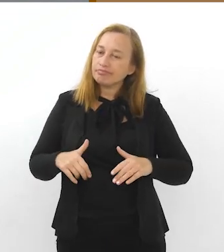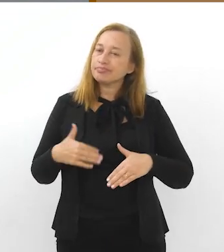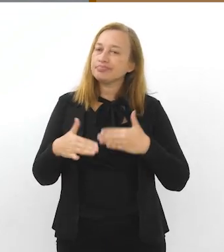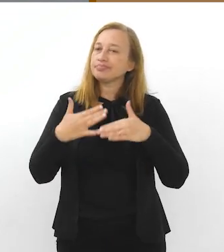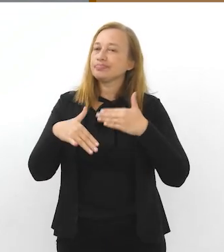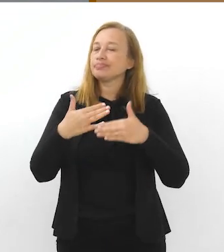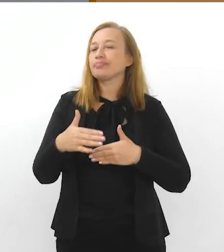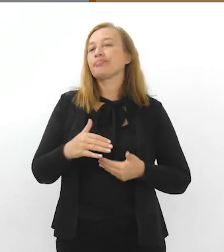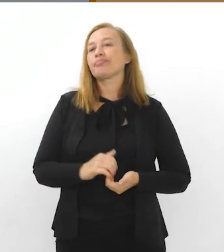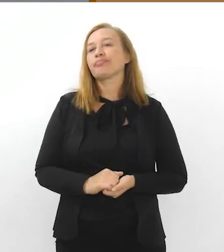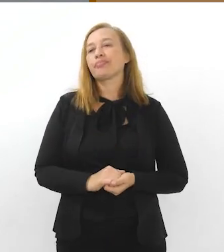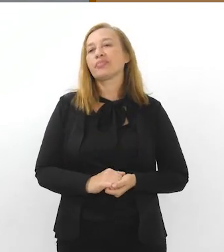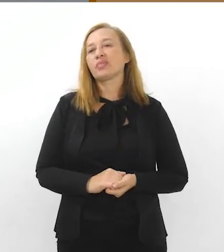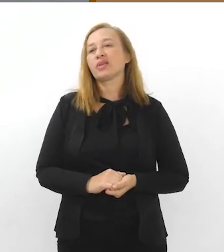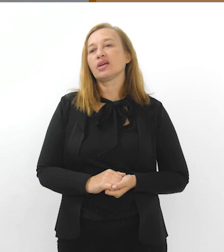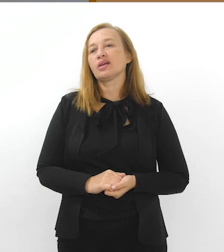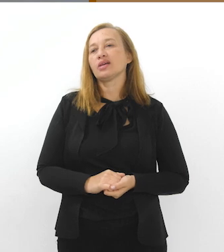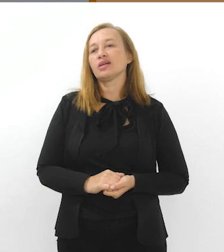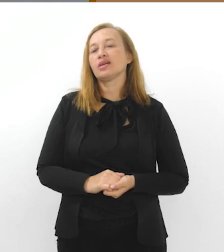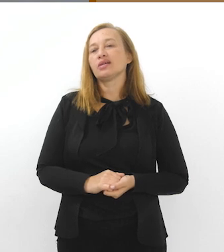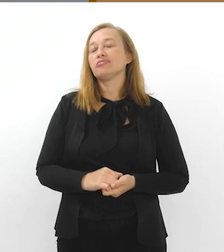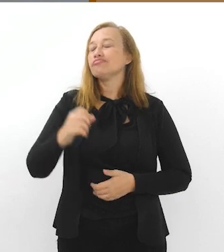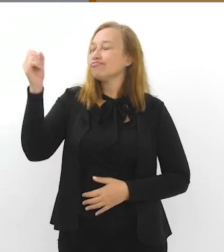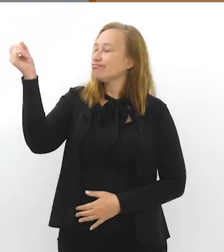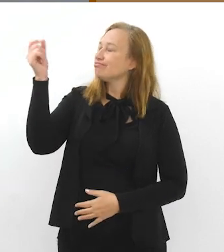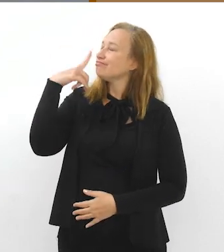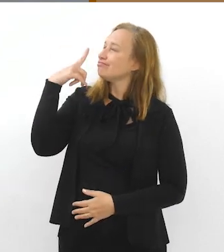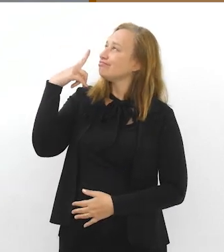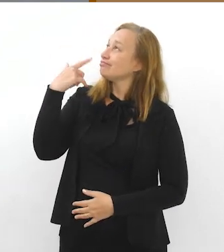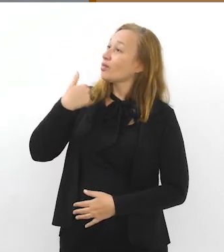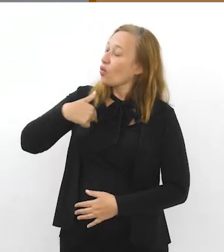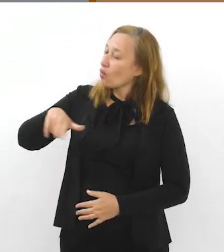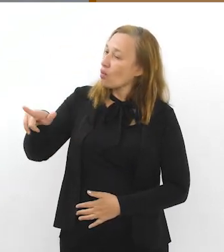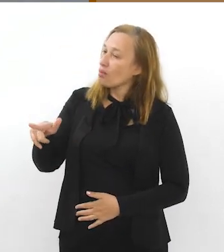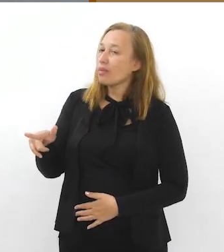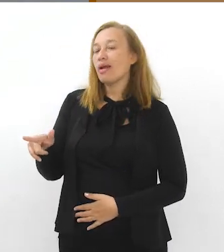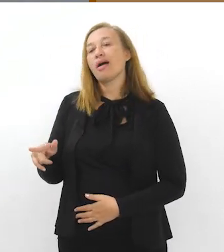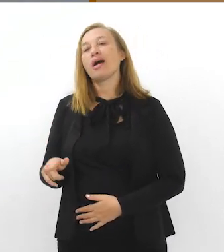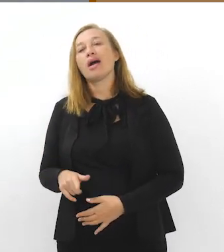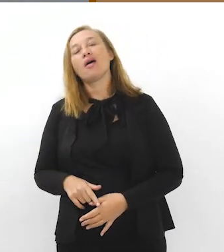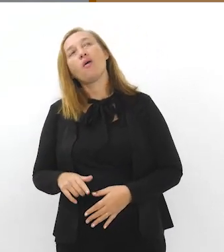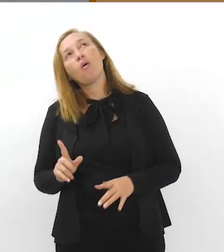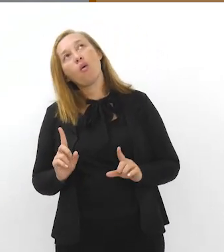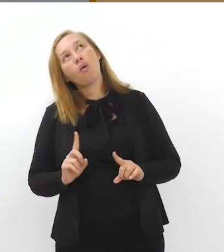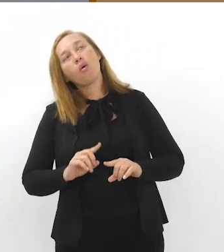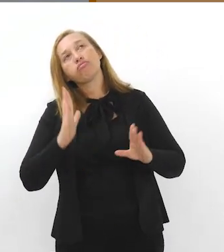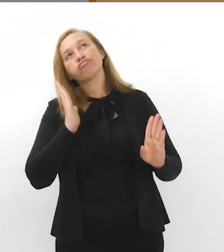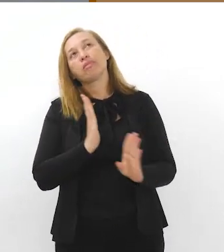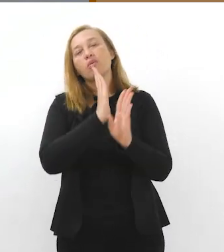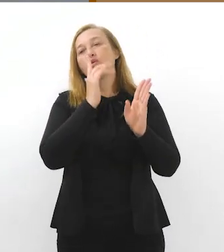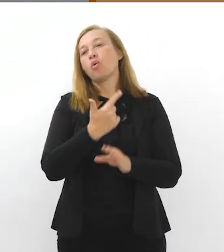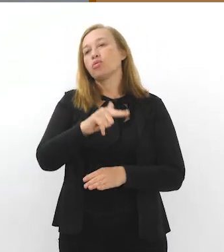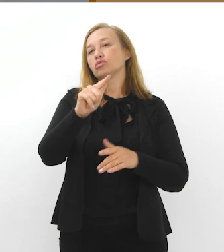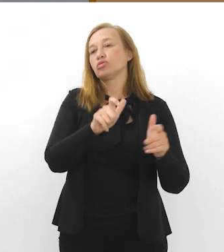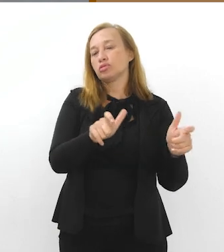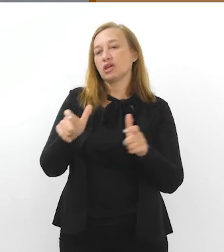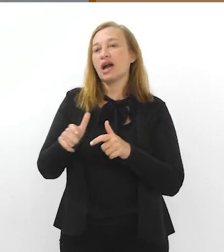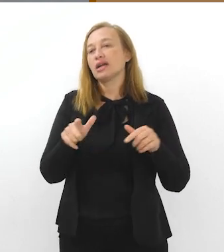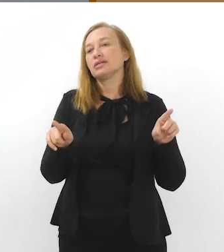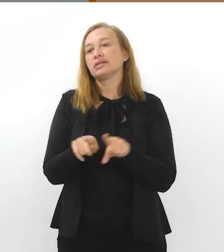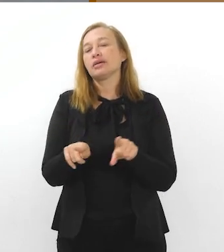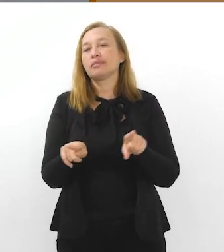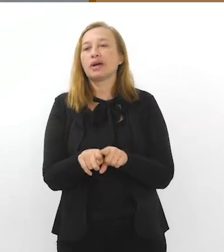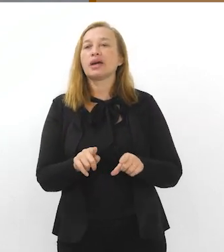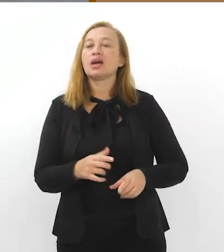vou desenvolvendo. A hora que tem assim, a inspiração, eu corro para lá, ou de repente aqui em outro lugar